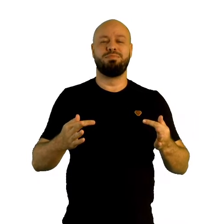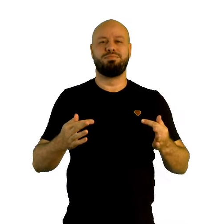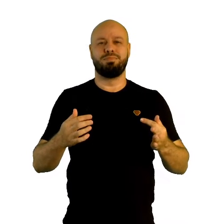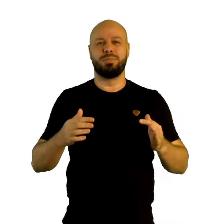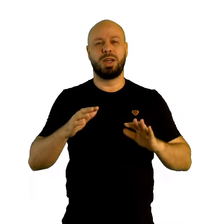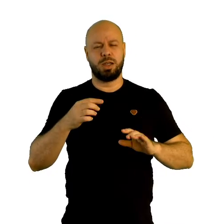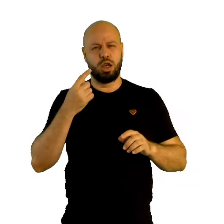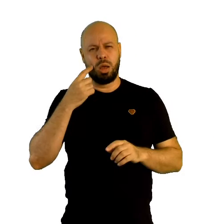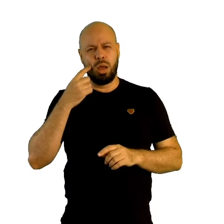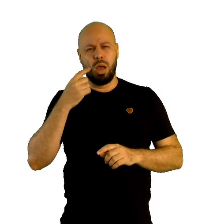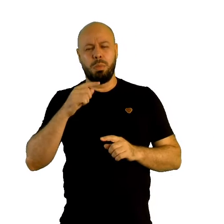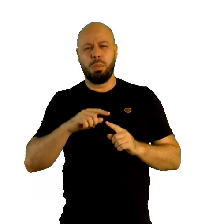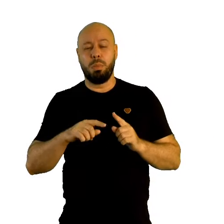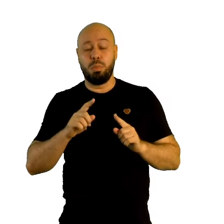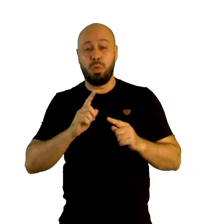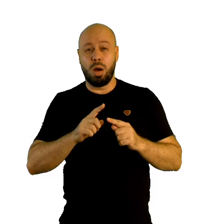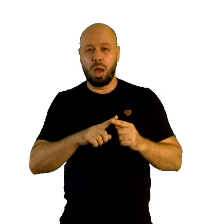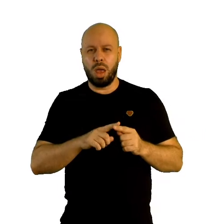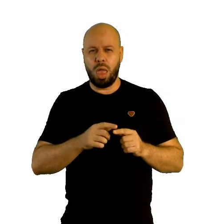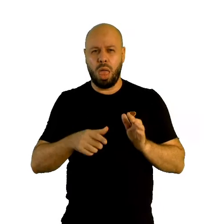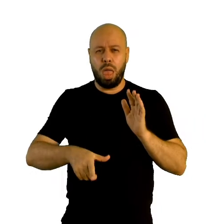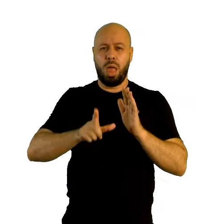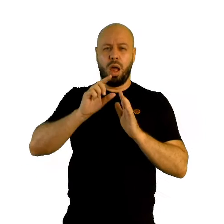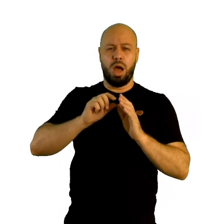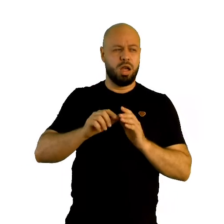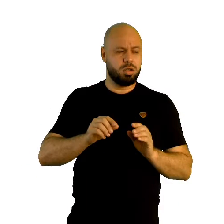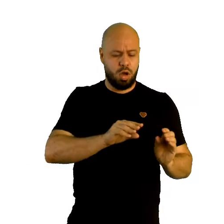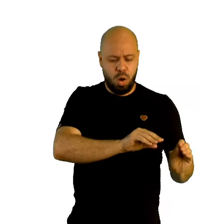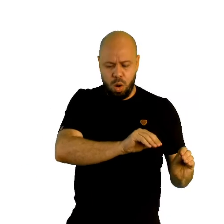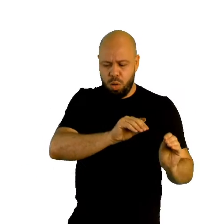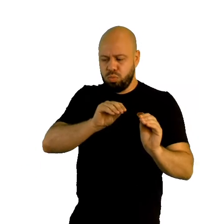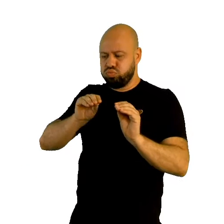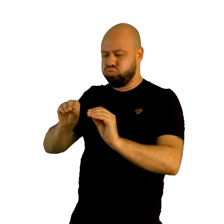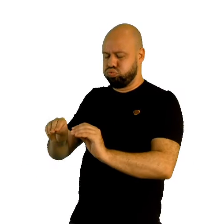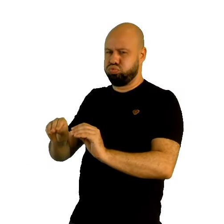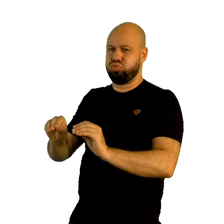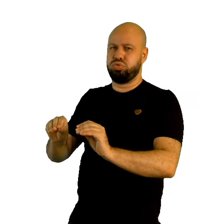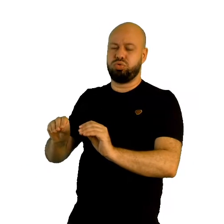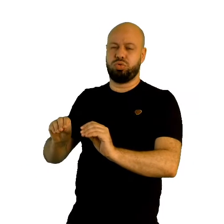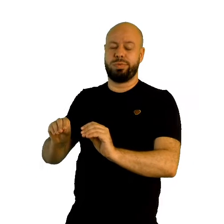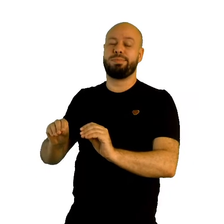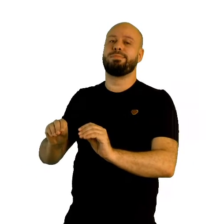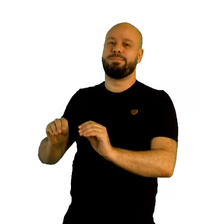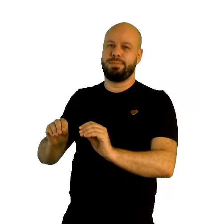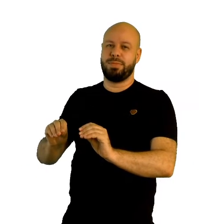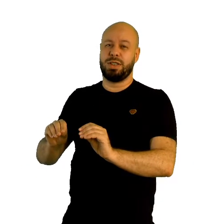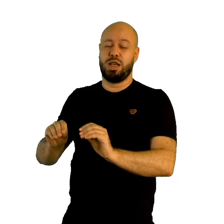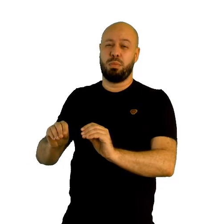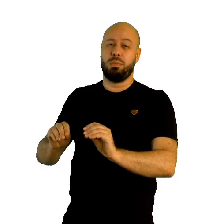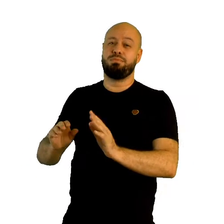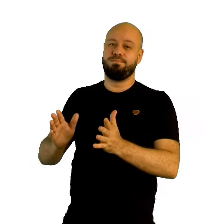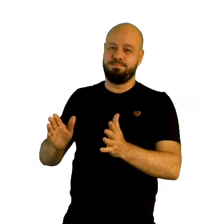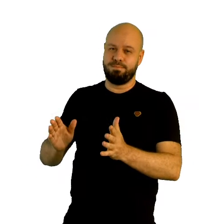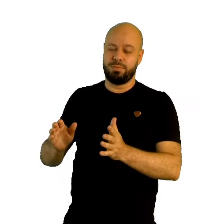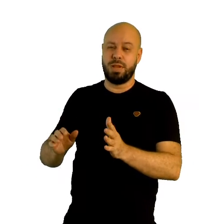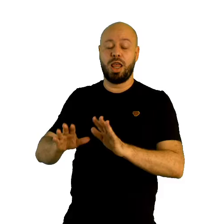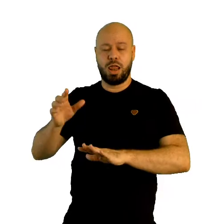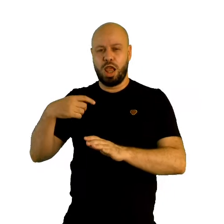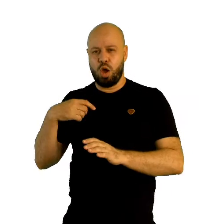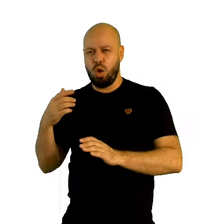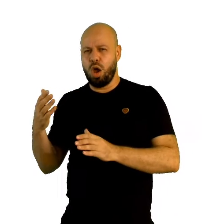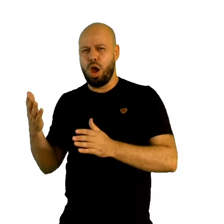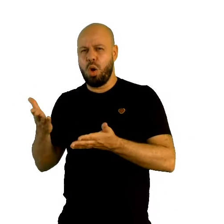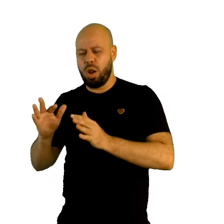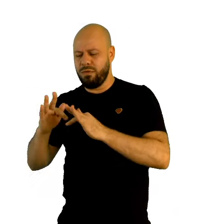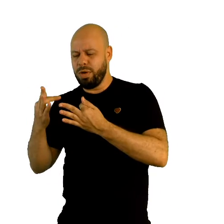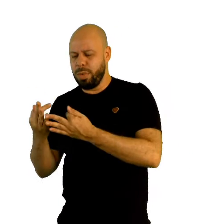caminho inverso, deixando os grandes centros para viver literalmente no meio do mato.